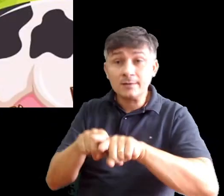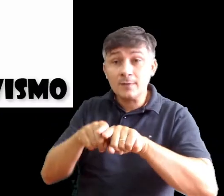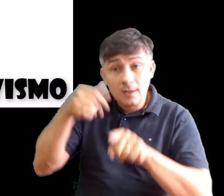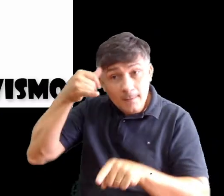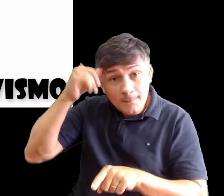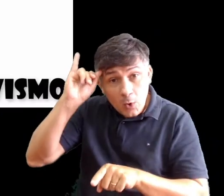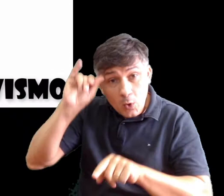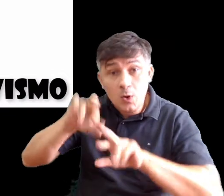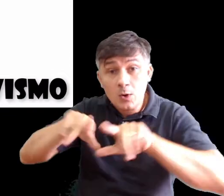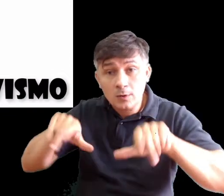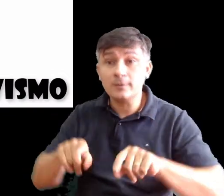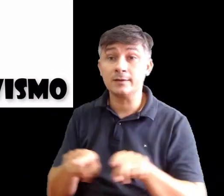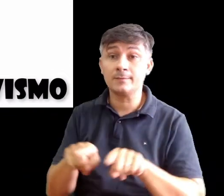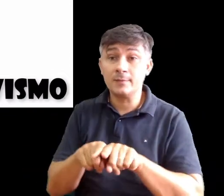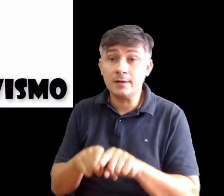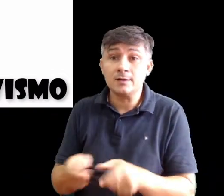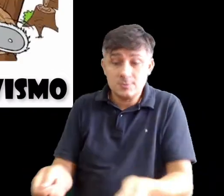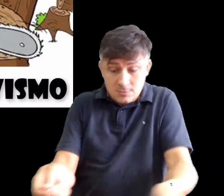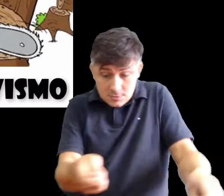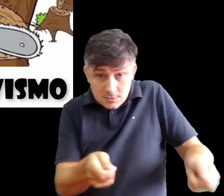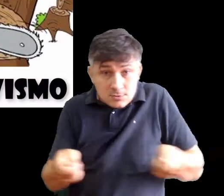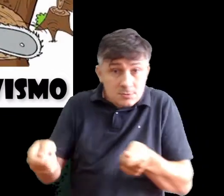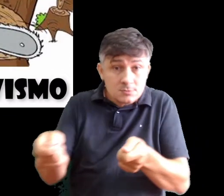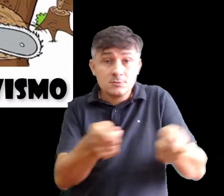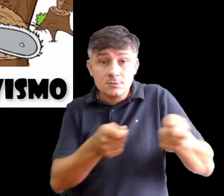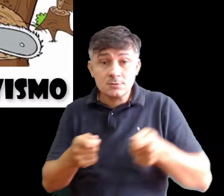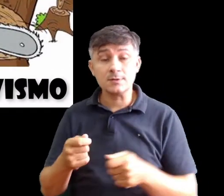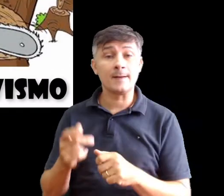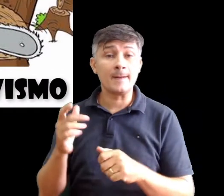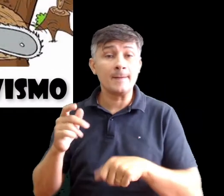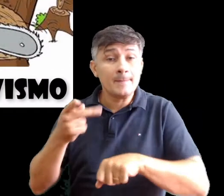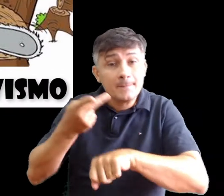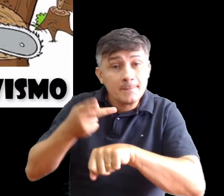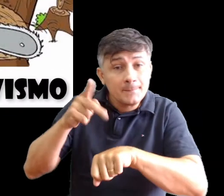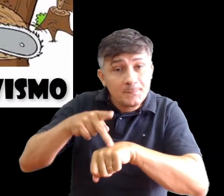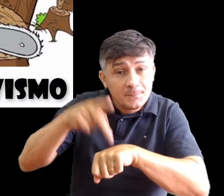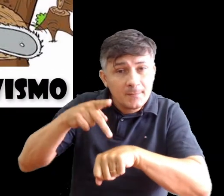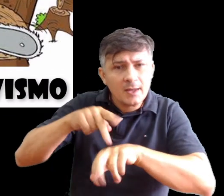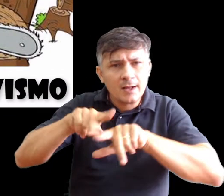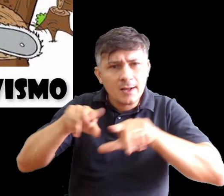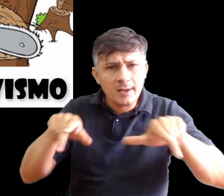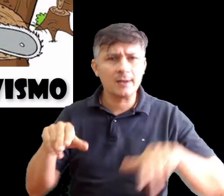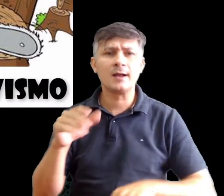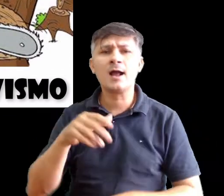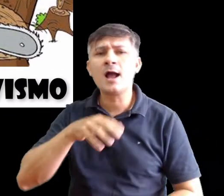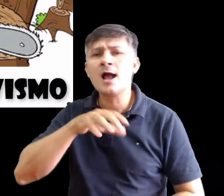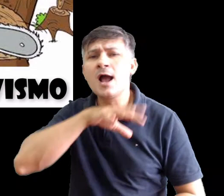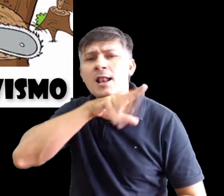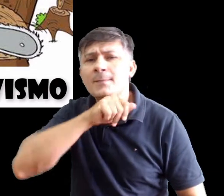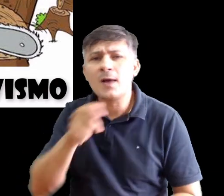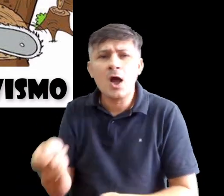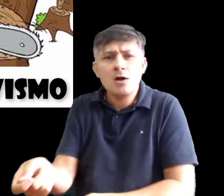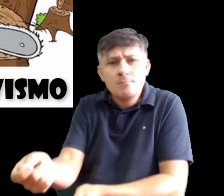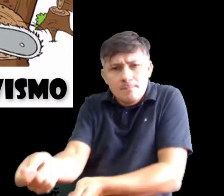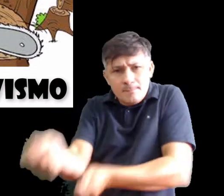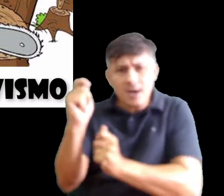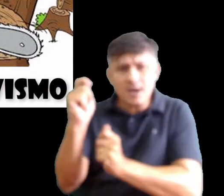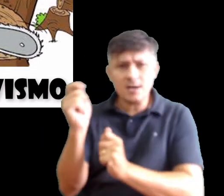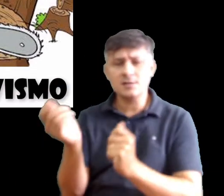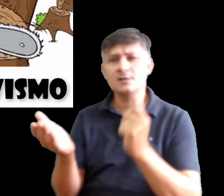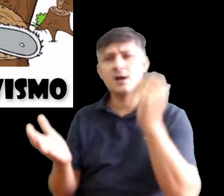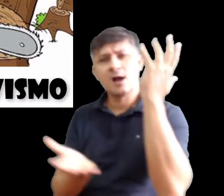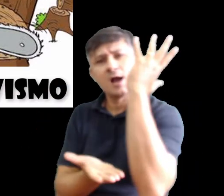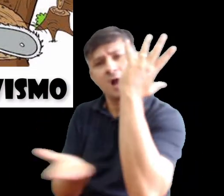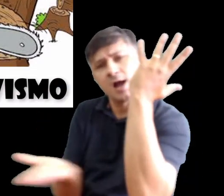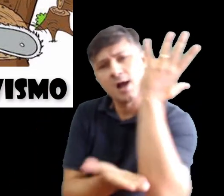pecuária, e do extrativismo mineral, vegetal e animal, que produzem alimentos e exploram recursos naturais para